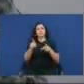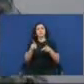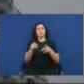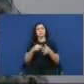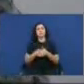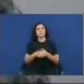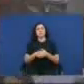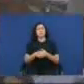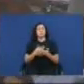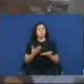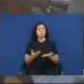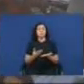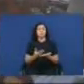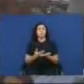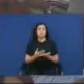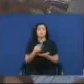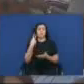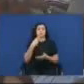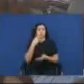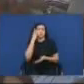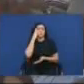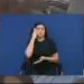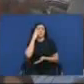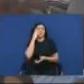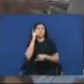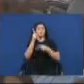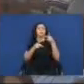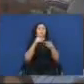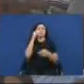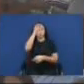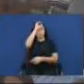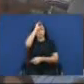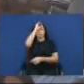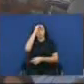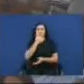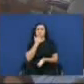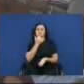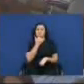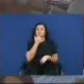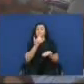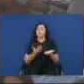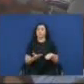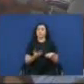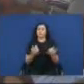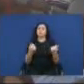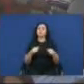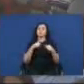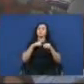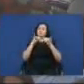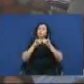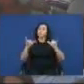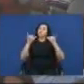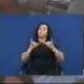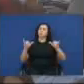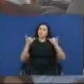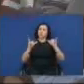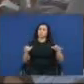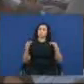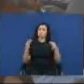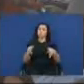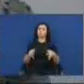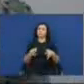interessa se a vereadora vai... A vereadora sabe, mas a população sabe? Então é necessário que se haja uma